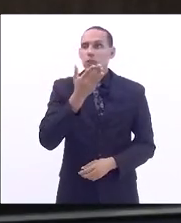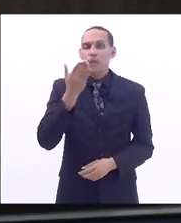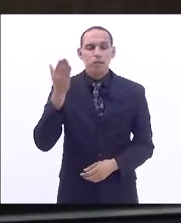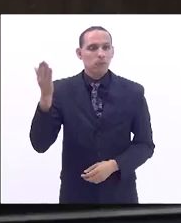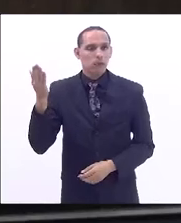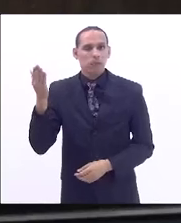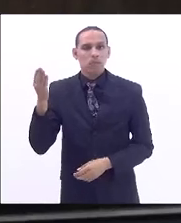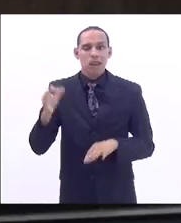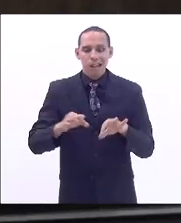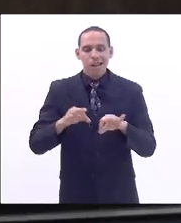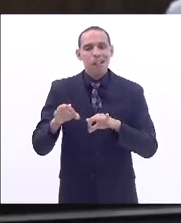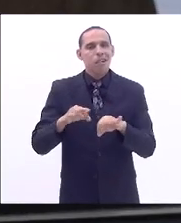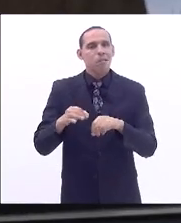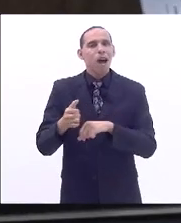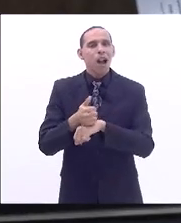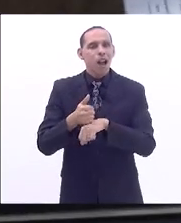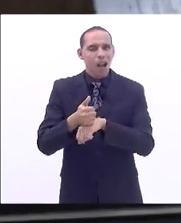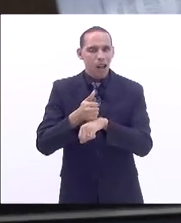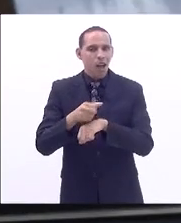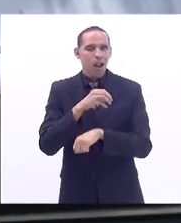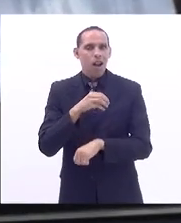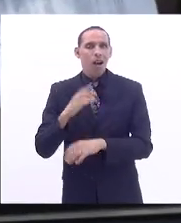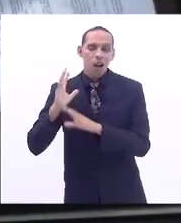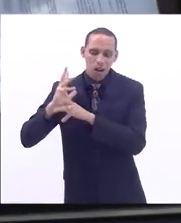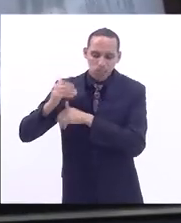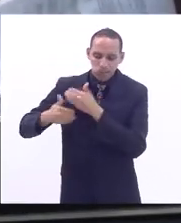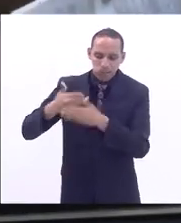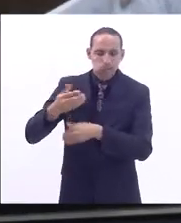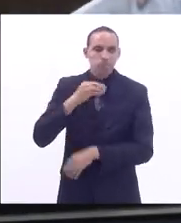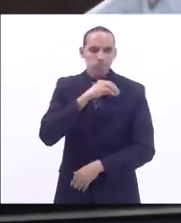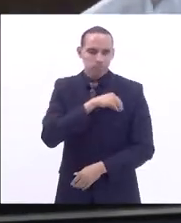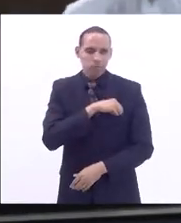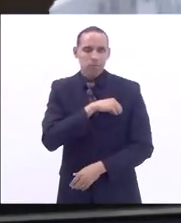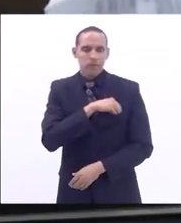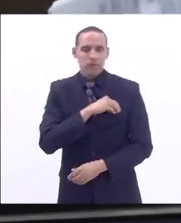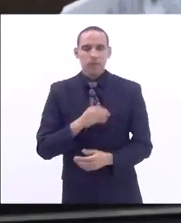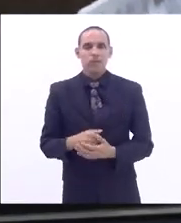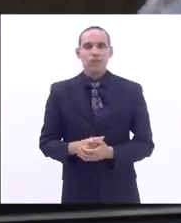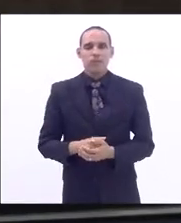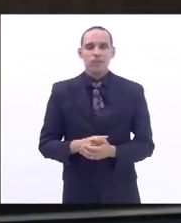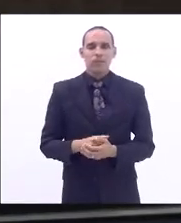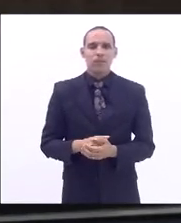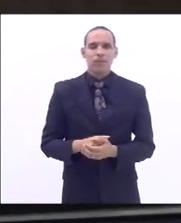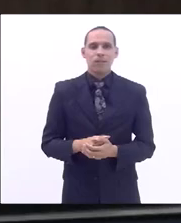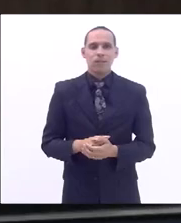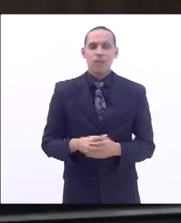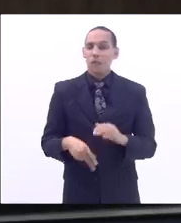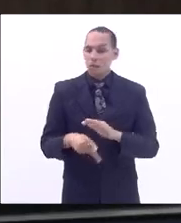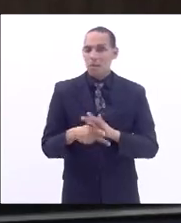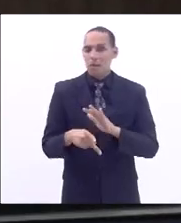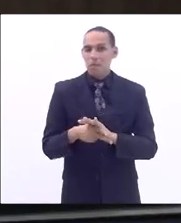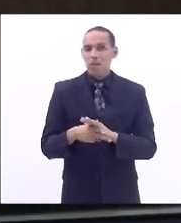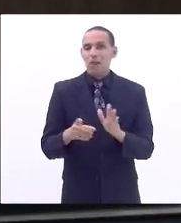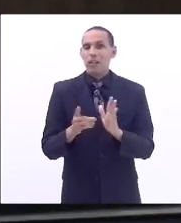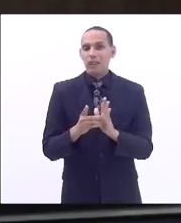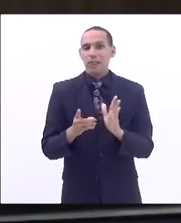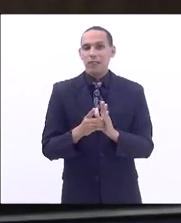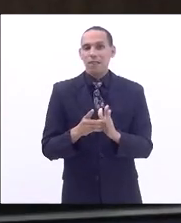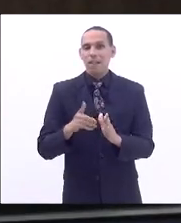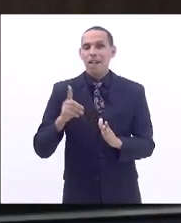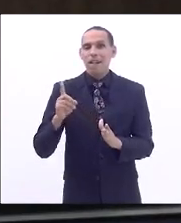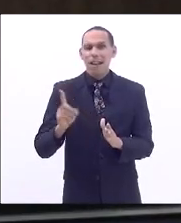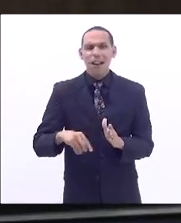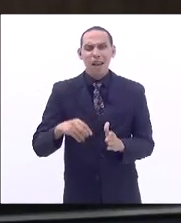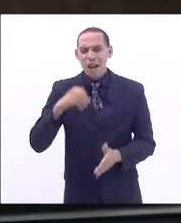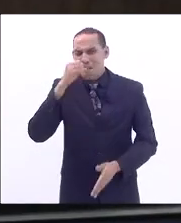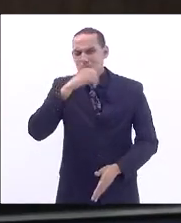do plano de cargos carreira e salários dos Servidores do Detran é uma história de